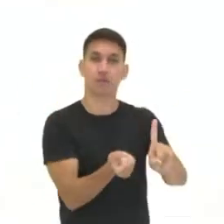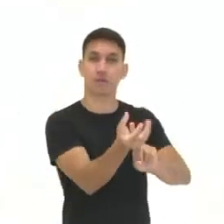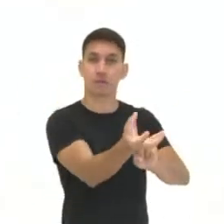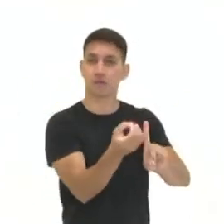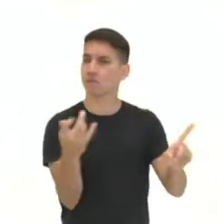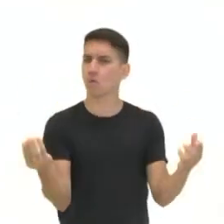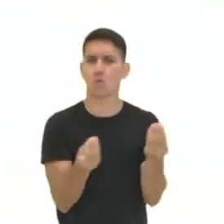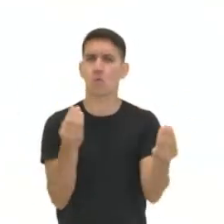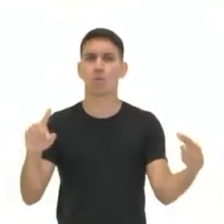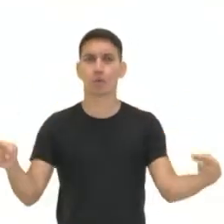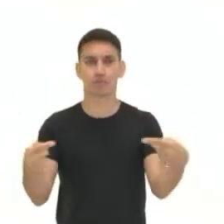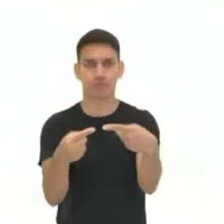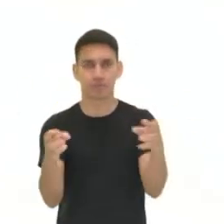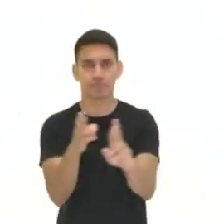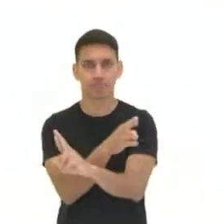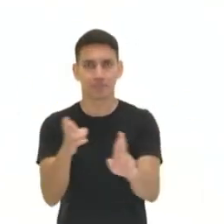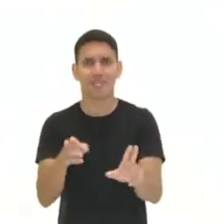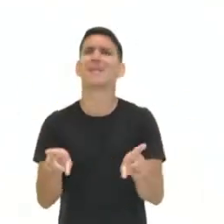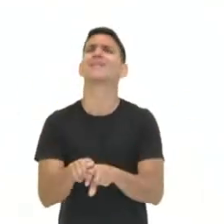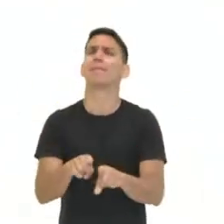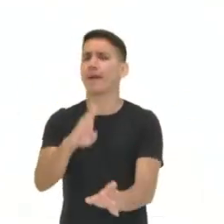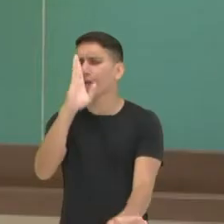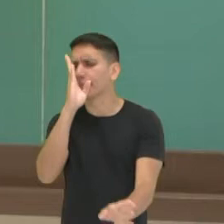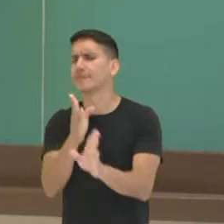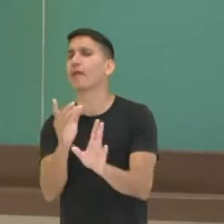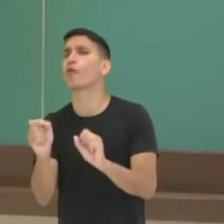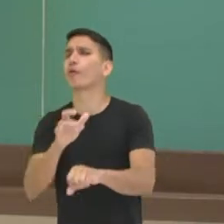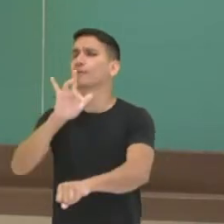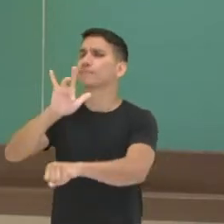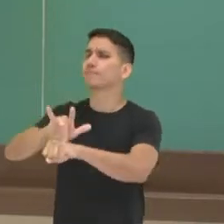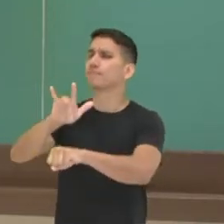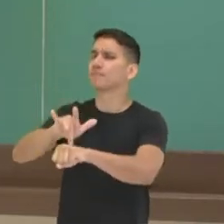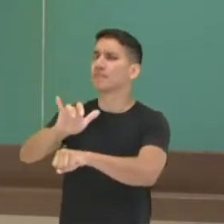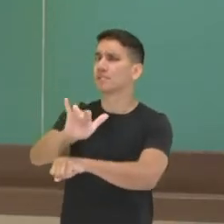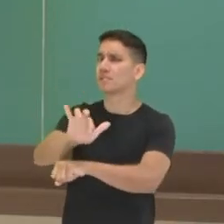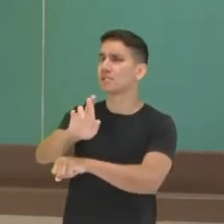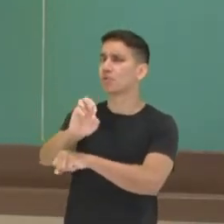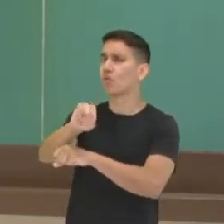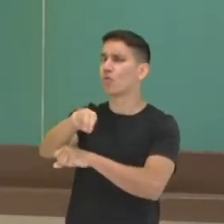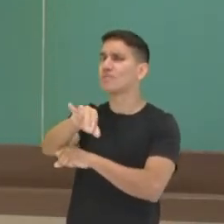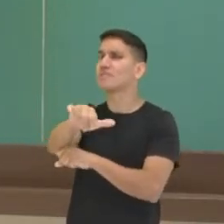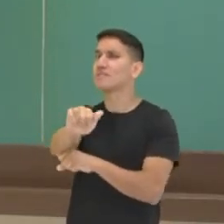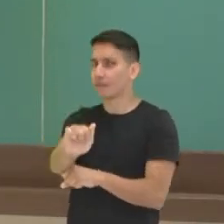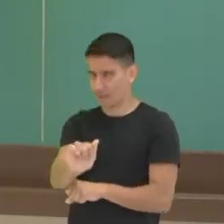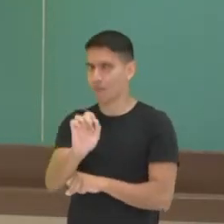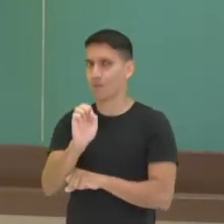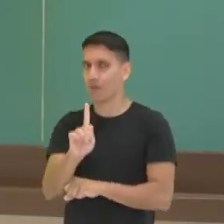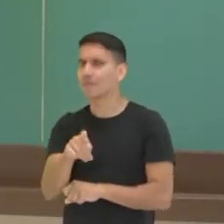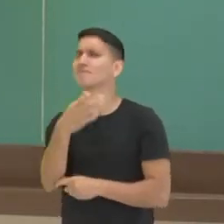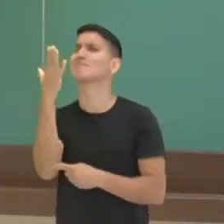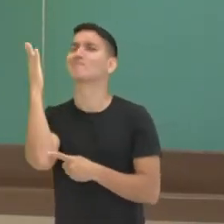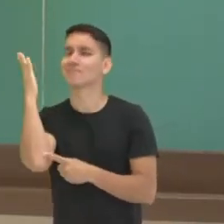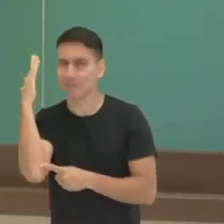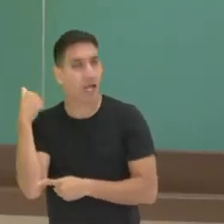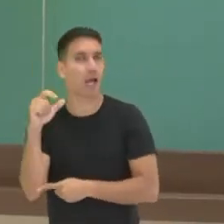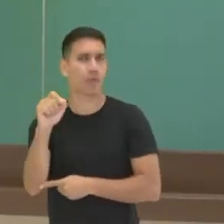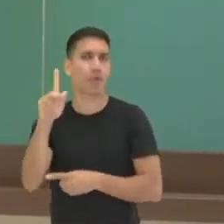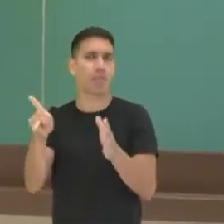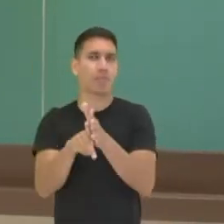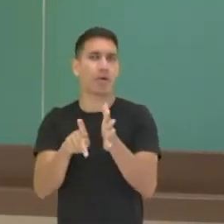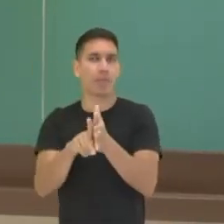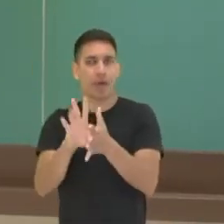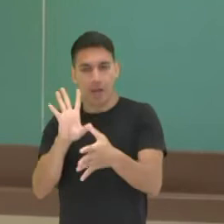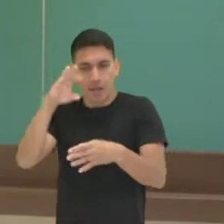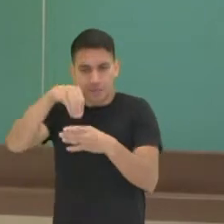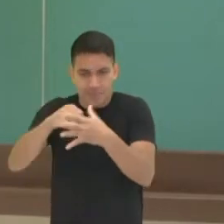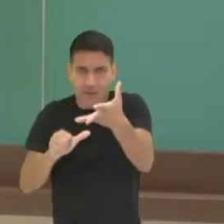identificar os efeitos de ironia no texto. A ironia, como vocês sabem, é uma das características, é um dos elementos